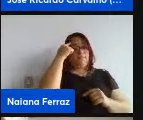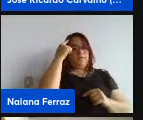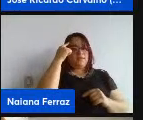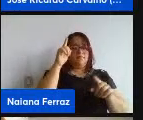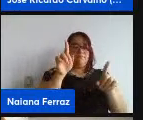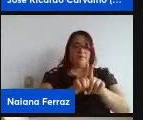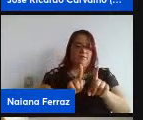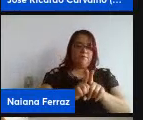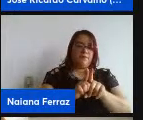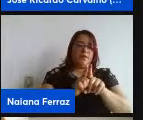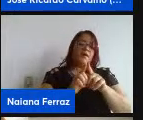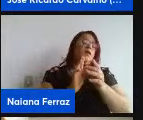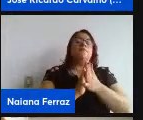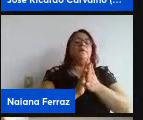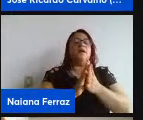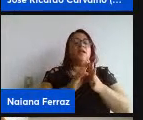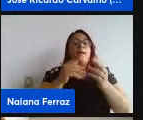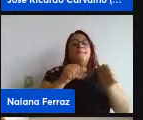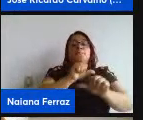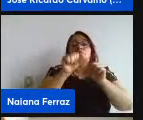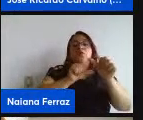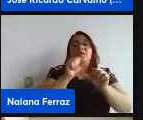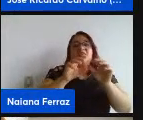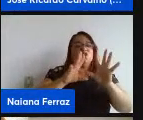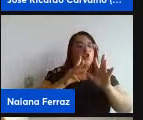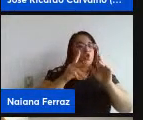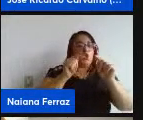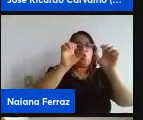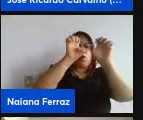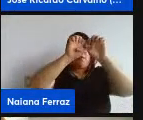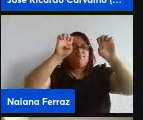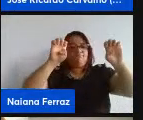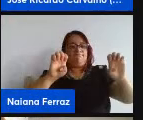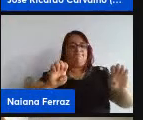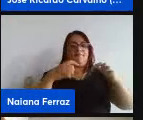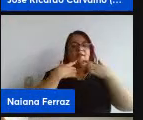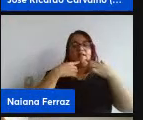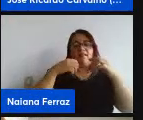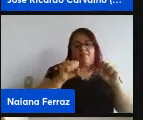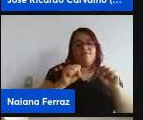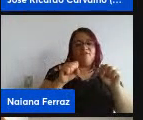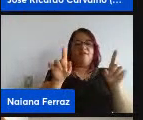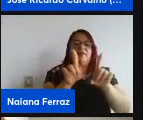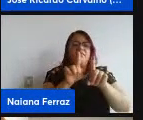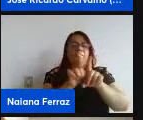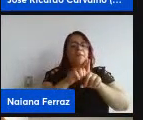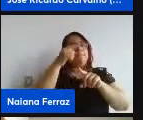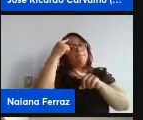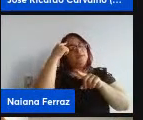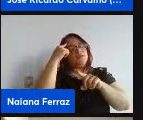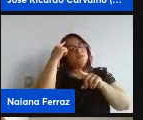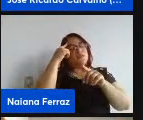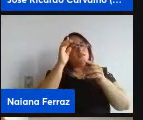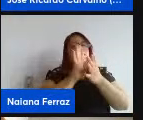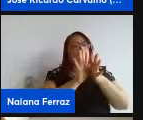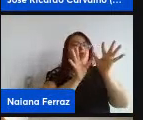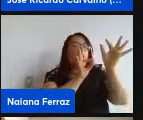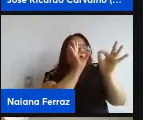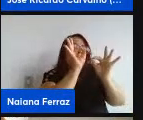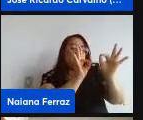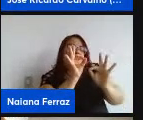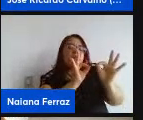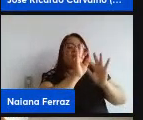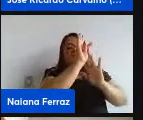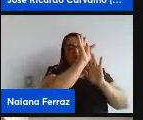reformulação de toda a estrutura, né? Do ponto de vista linguístico e também do ponto de vista estilístico, né? Do ponto de